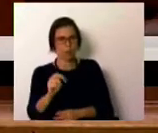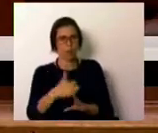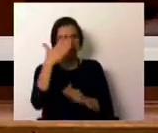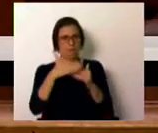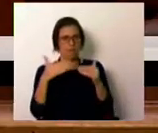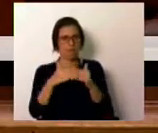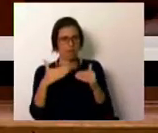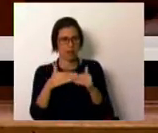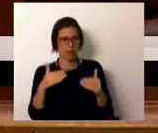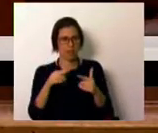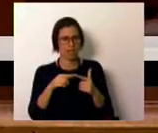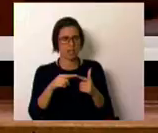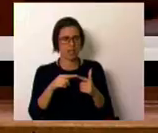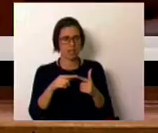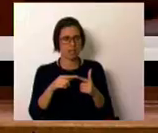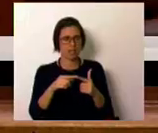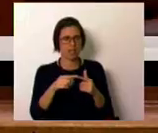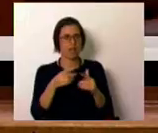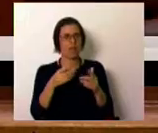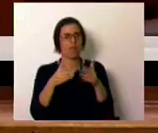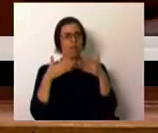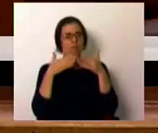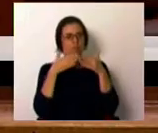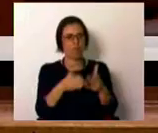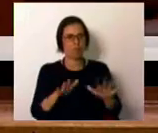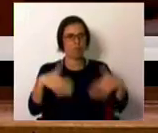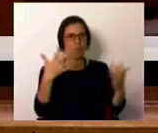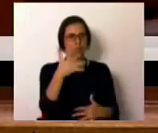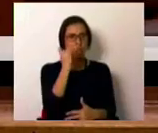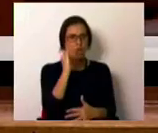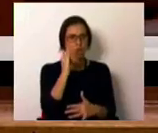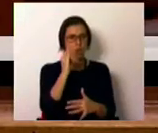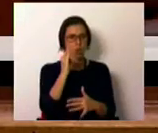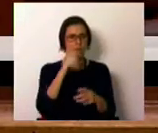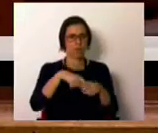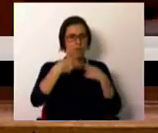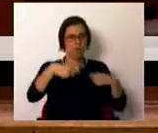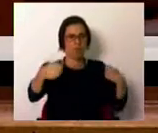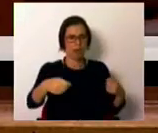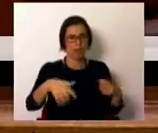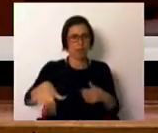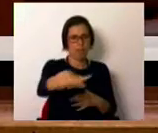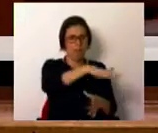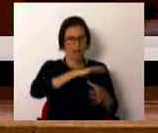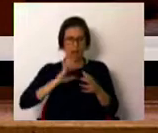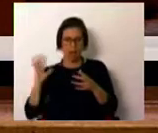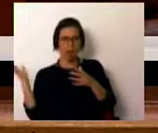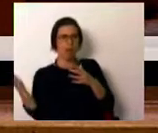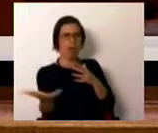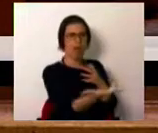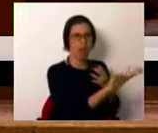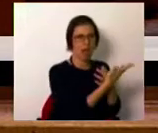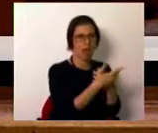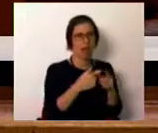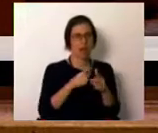primeira fase, para permitir a entrada de navios com 12 metros de calado. Na área envolvente a área